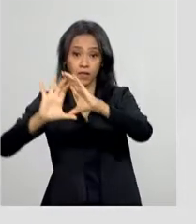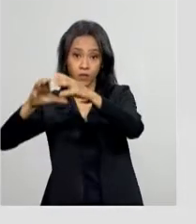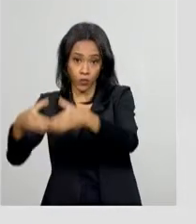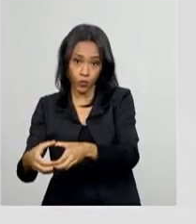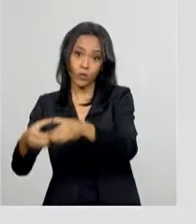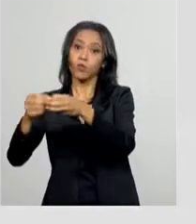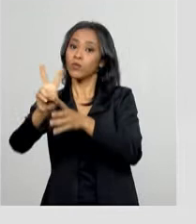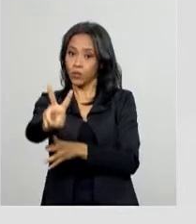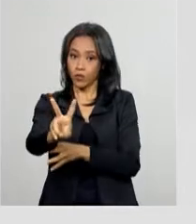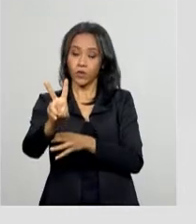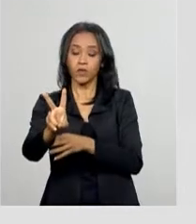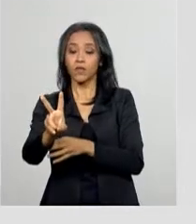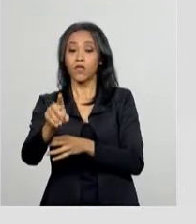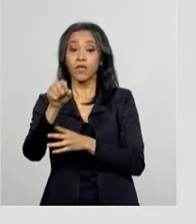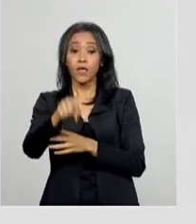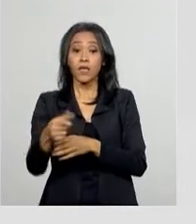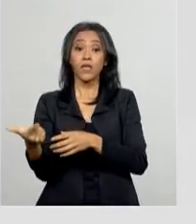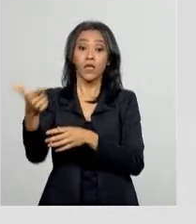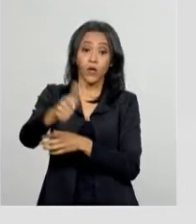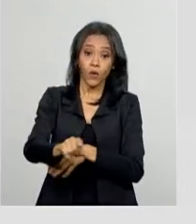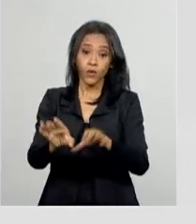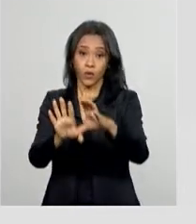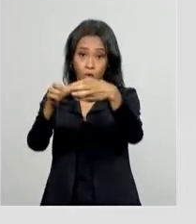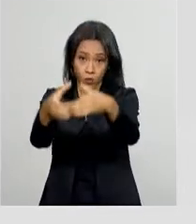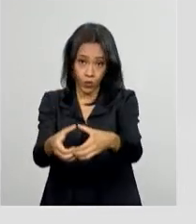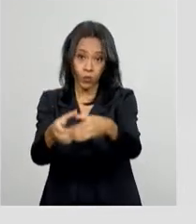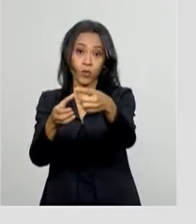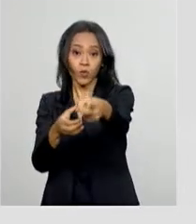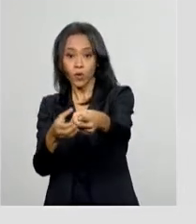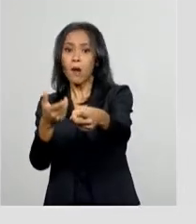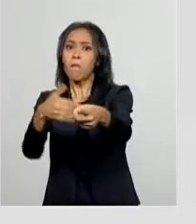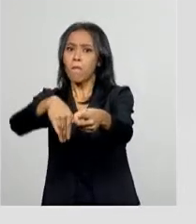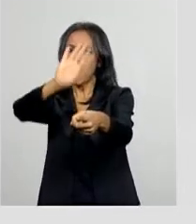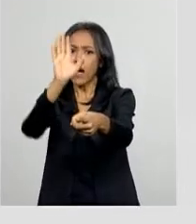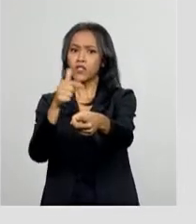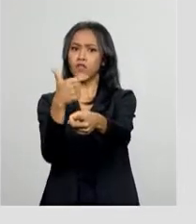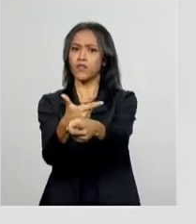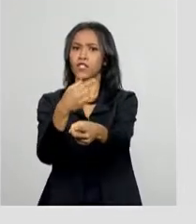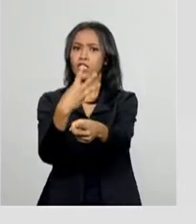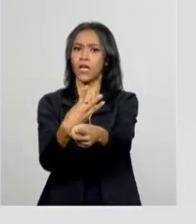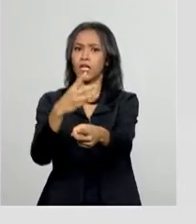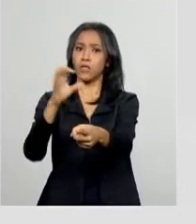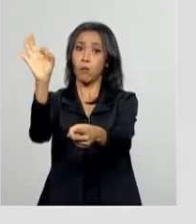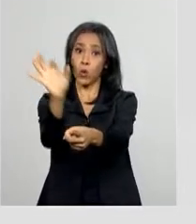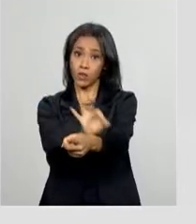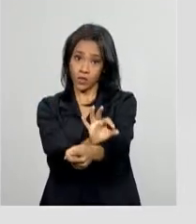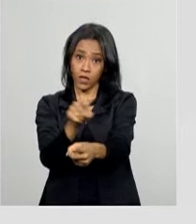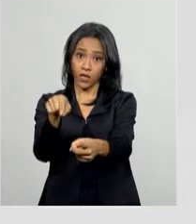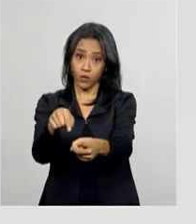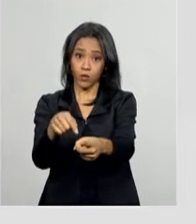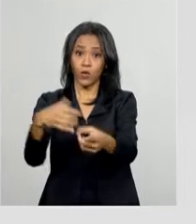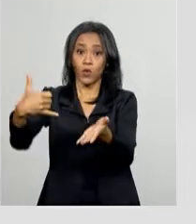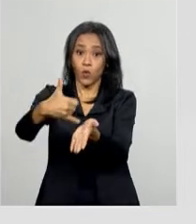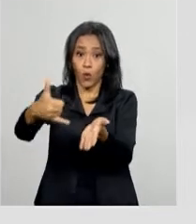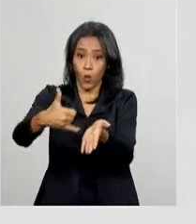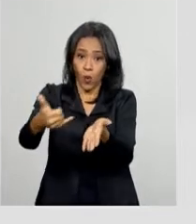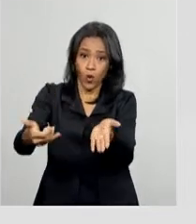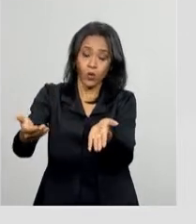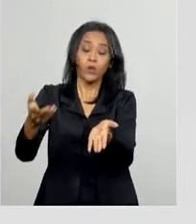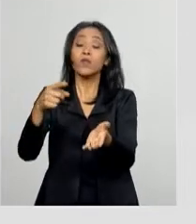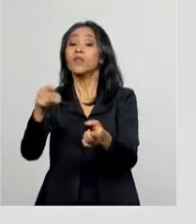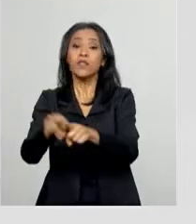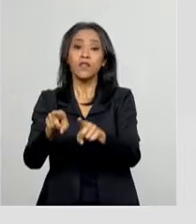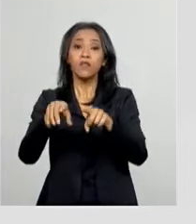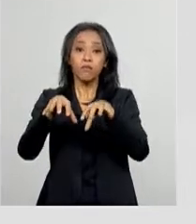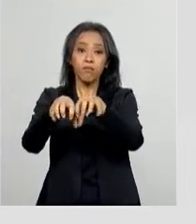ea exxon mobil ea qpi ofereceram mais de 23 por cento do óleo excedente e ficaram com o bloco de